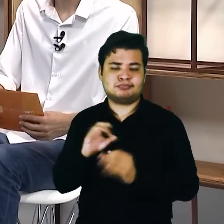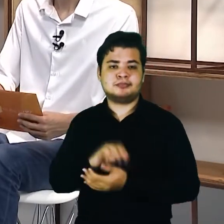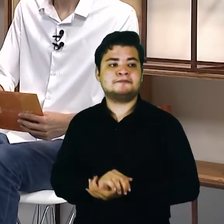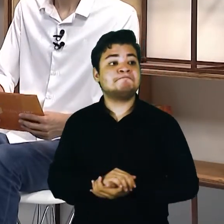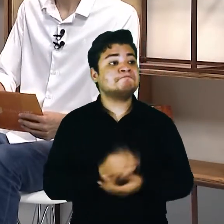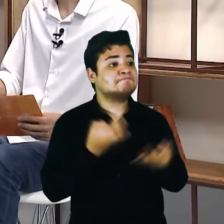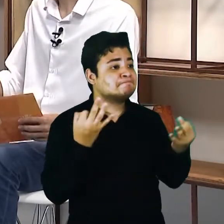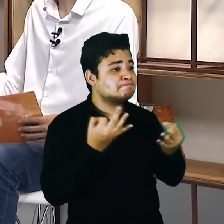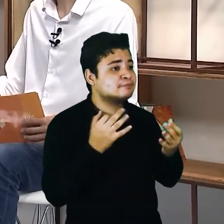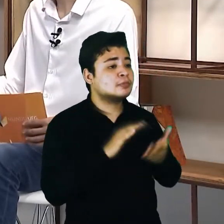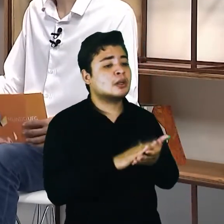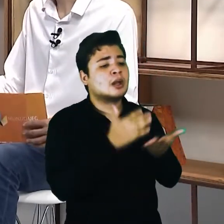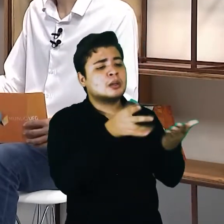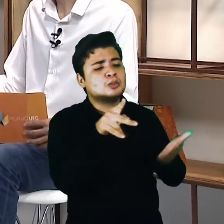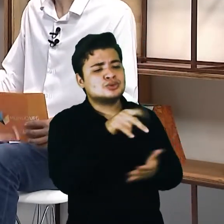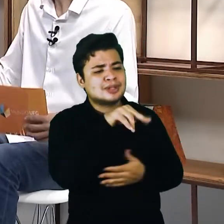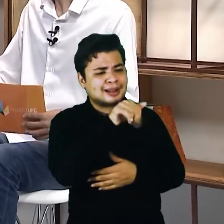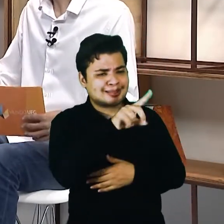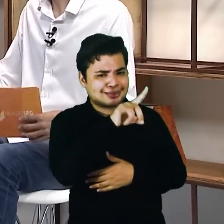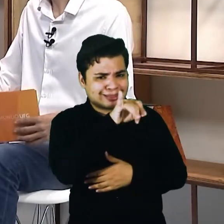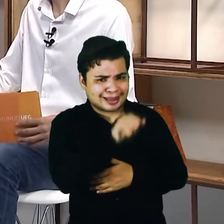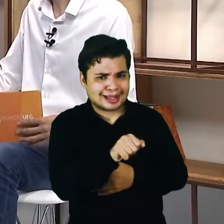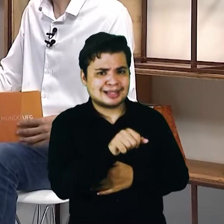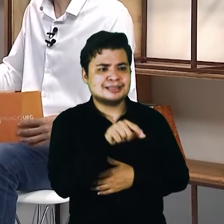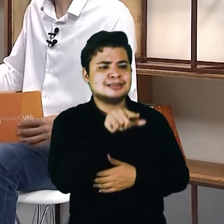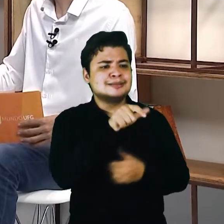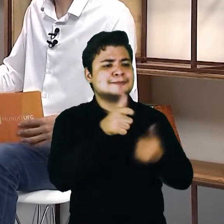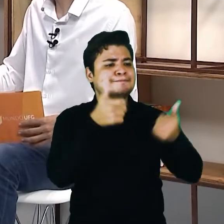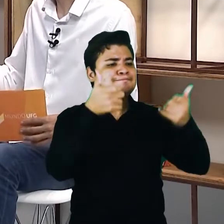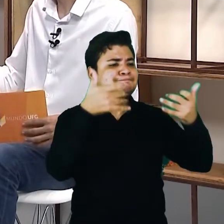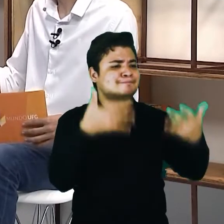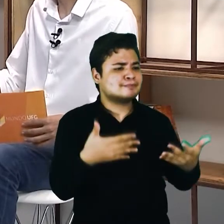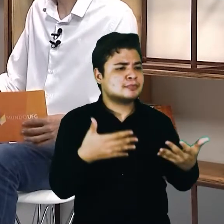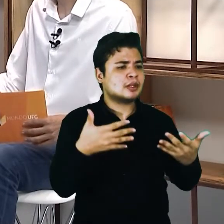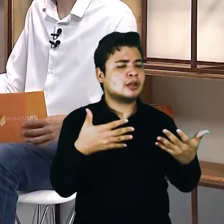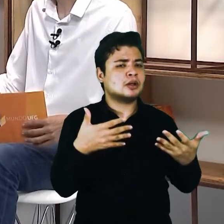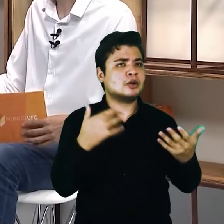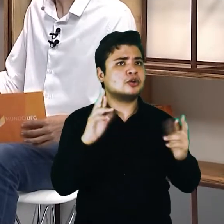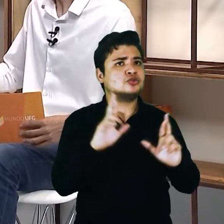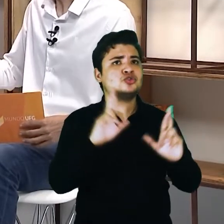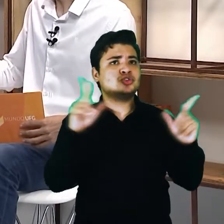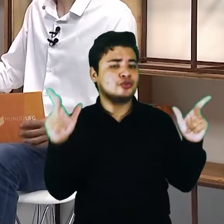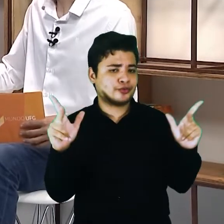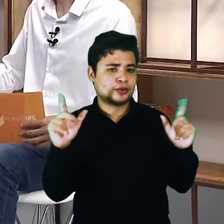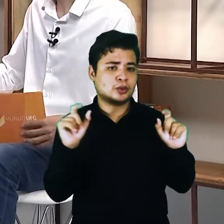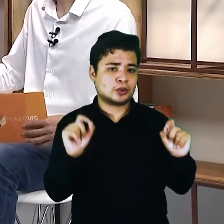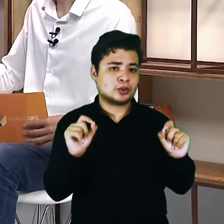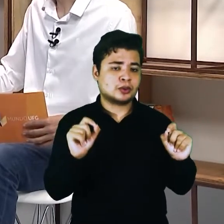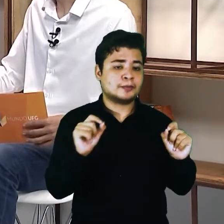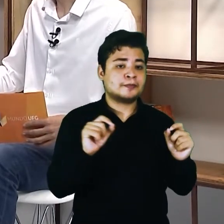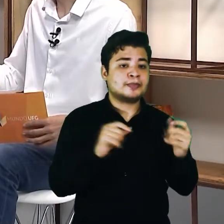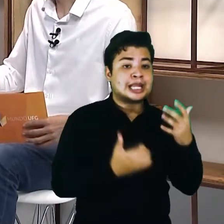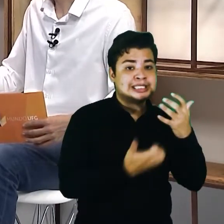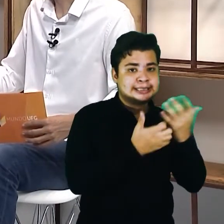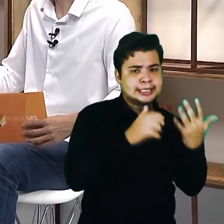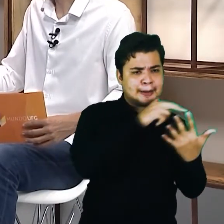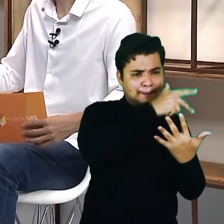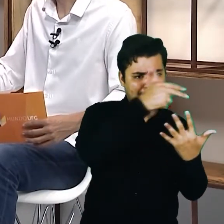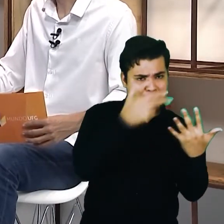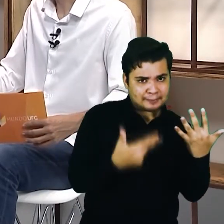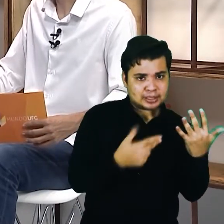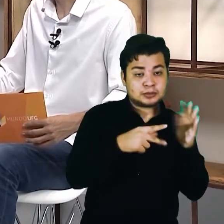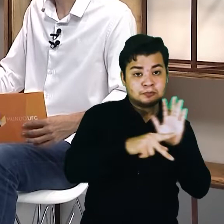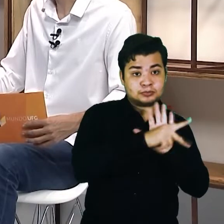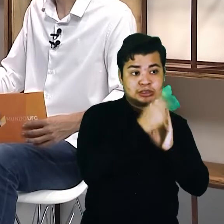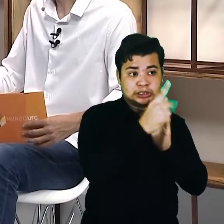Perfeito. Professora Nádia, eu queria que você diferenciasse, na verdade, as espécies catalogadas